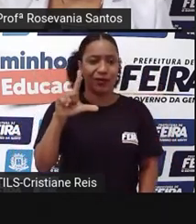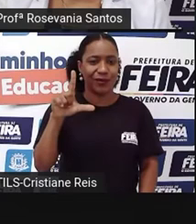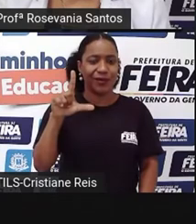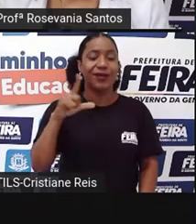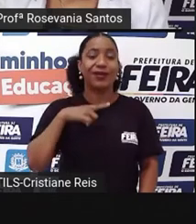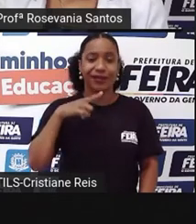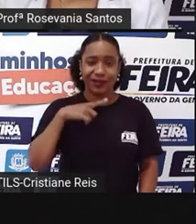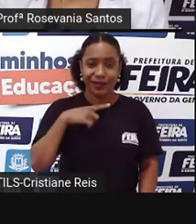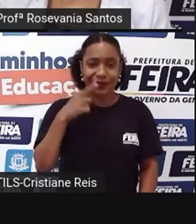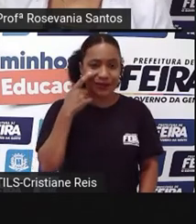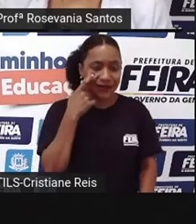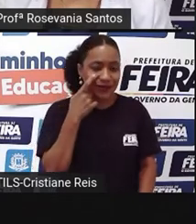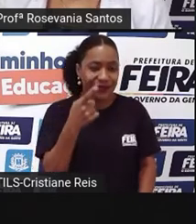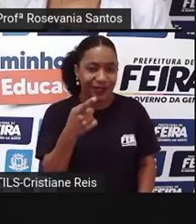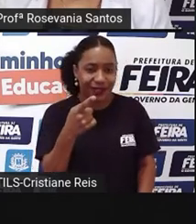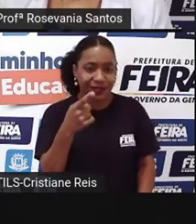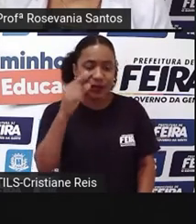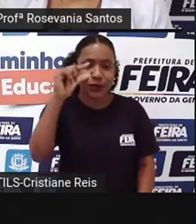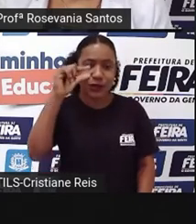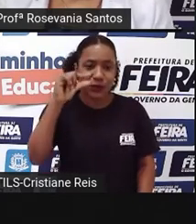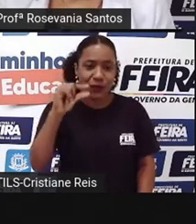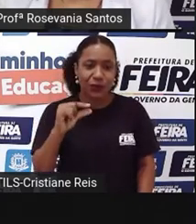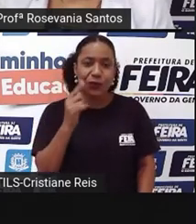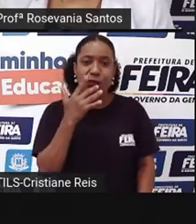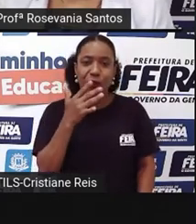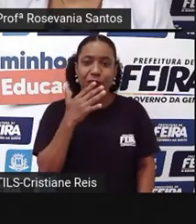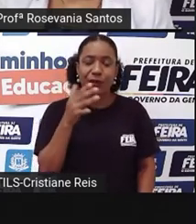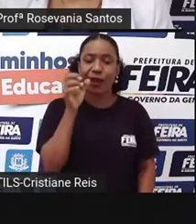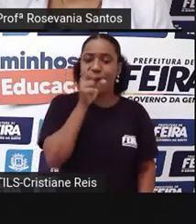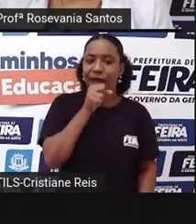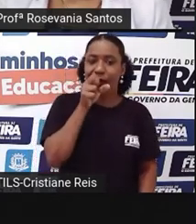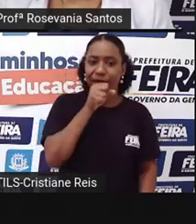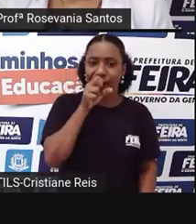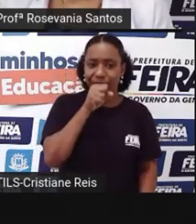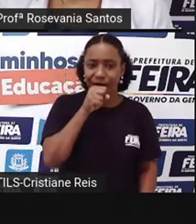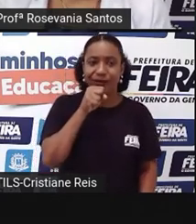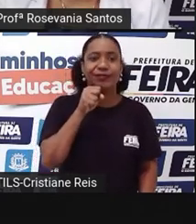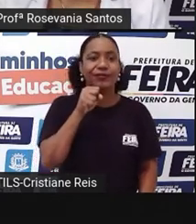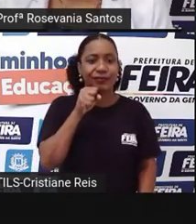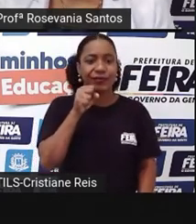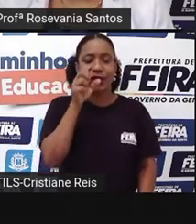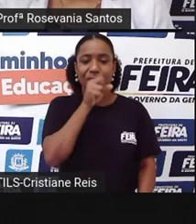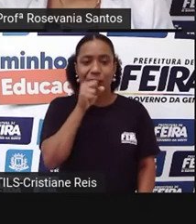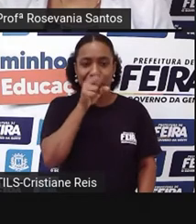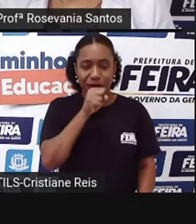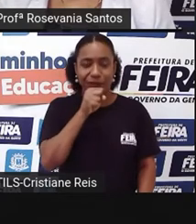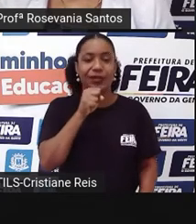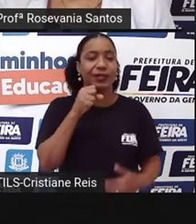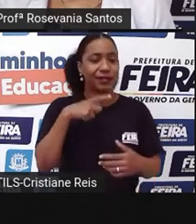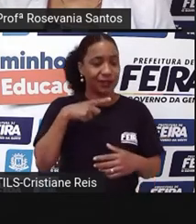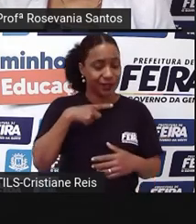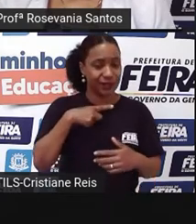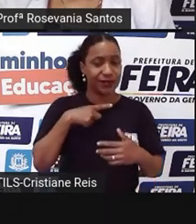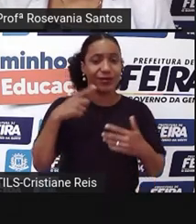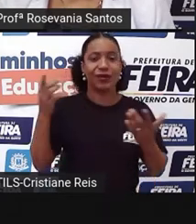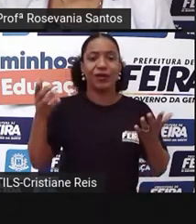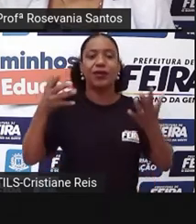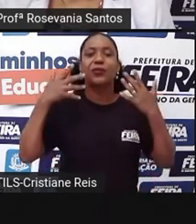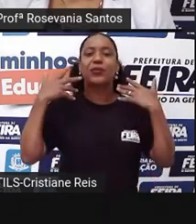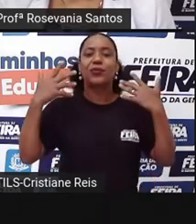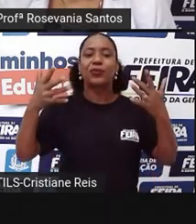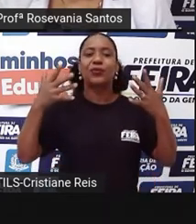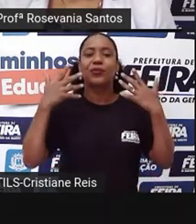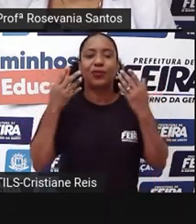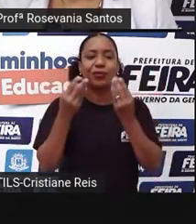representado, bora acompanhar, né? A cor do mapa de laranja tem o tropical úmido, ou típico, desculpa, que é aquele que a gente, né, tem